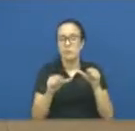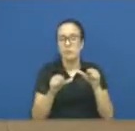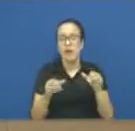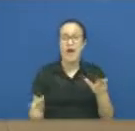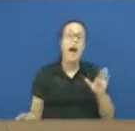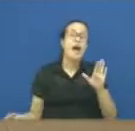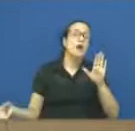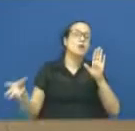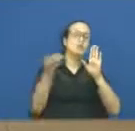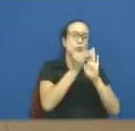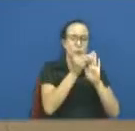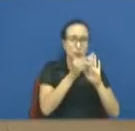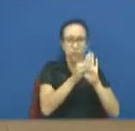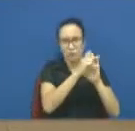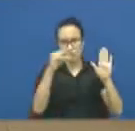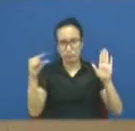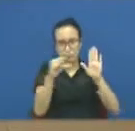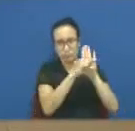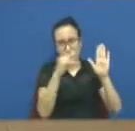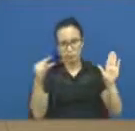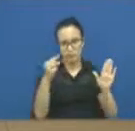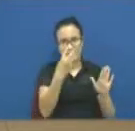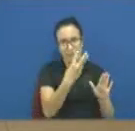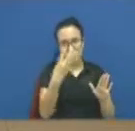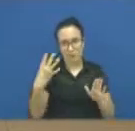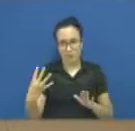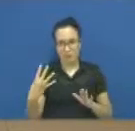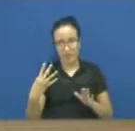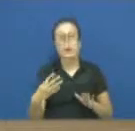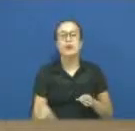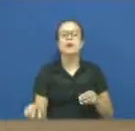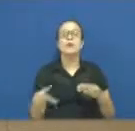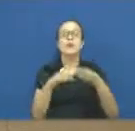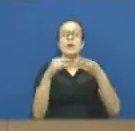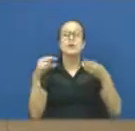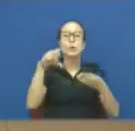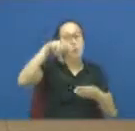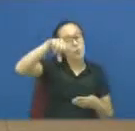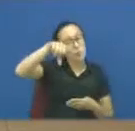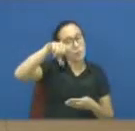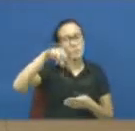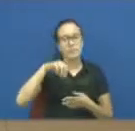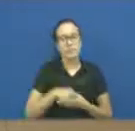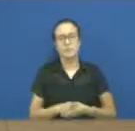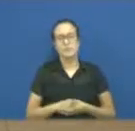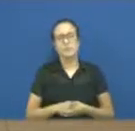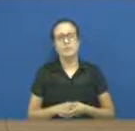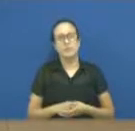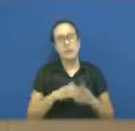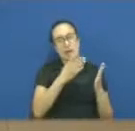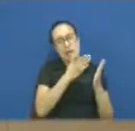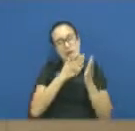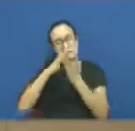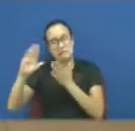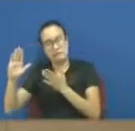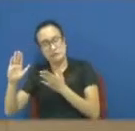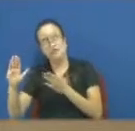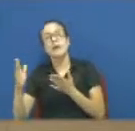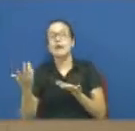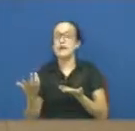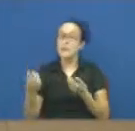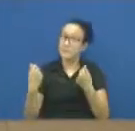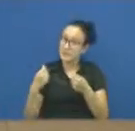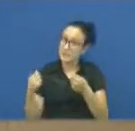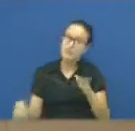os parágrafos 3º e 4º do artigo 9º, que por equívoco foi retirado e não era esta